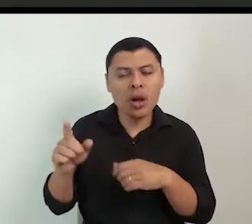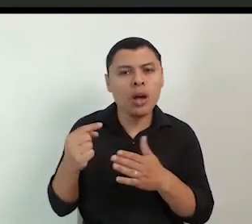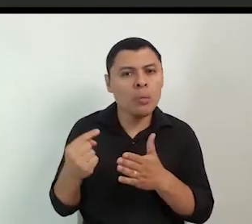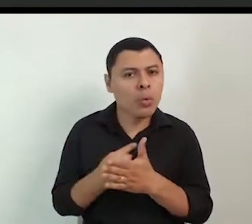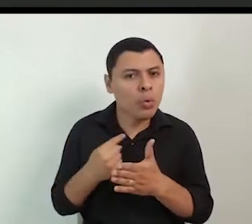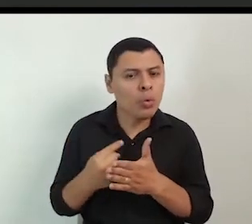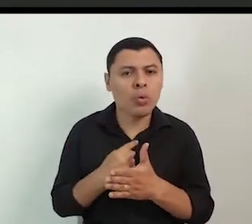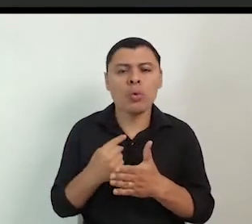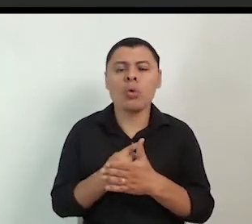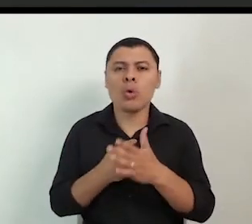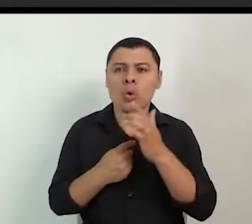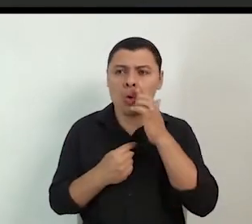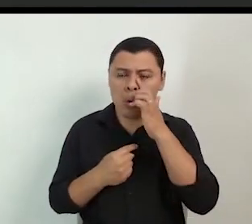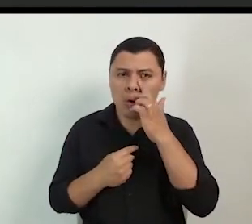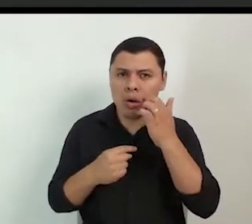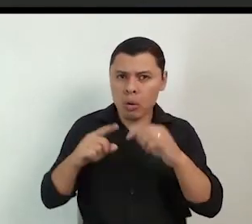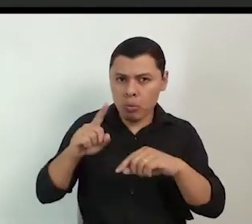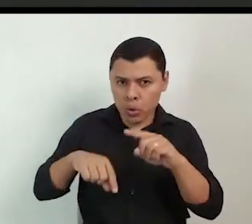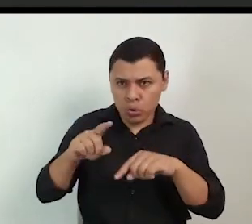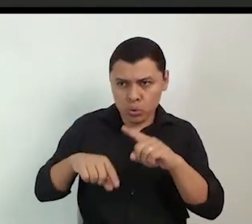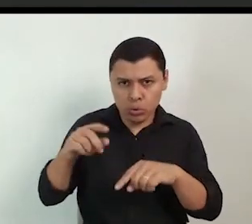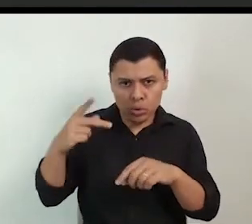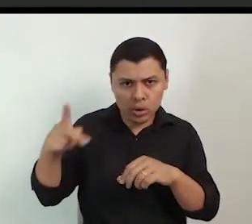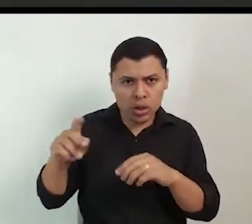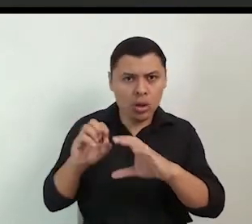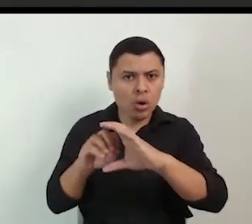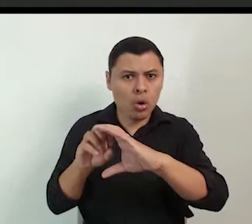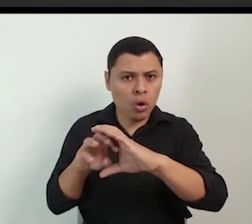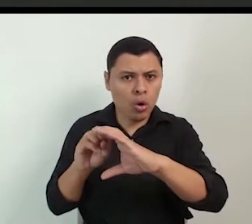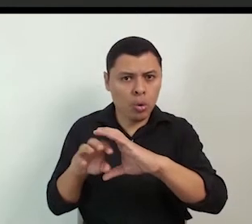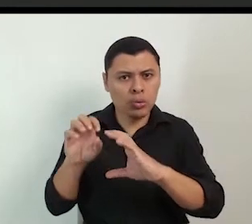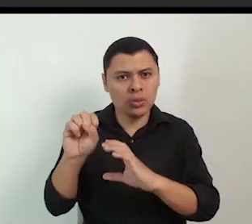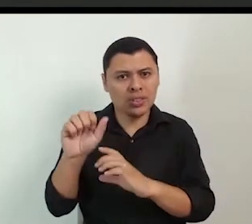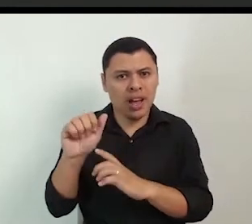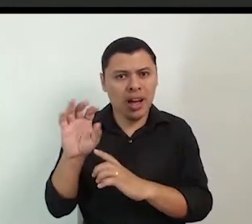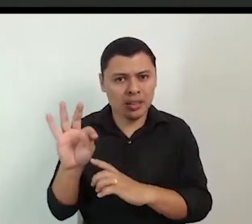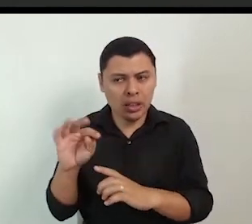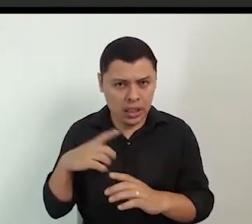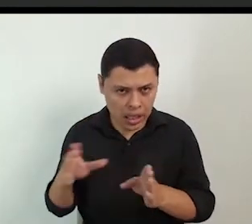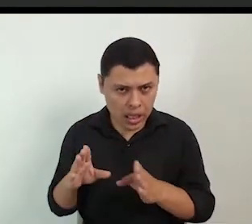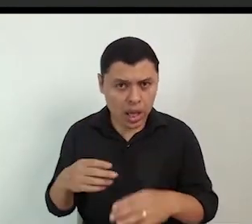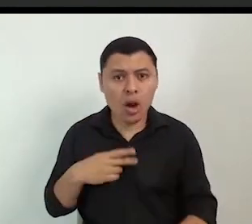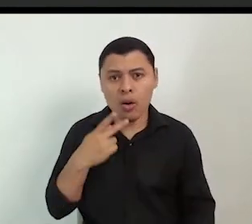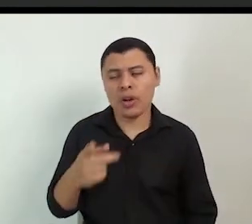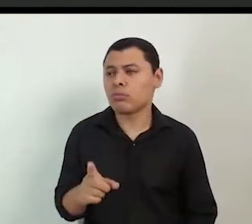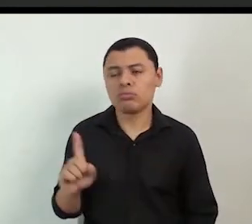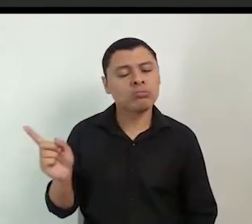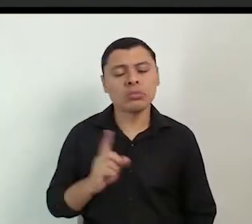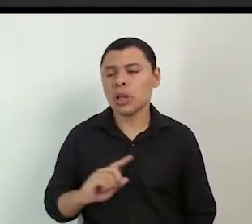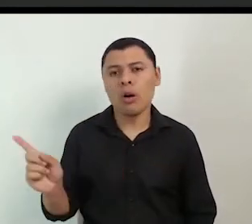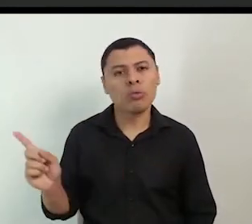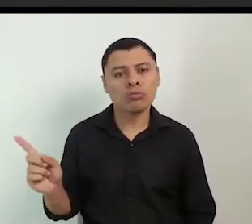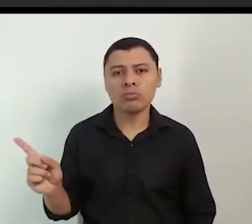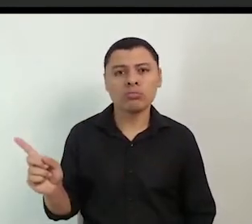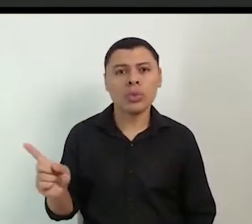perguntou se os produtos deles eram acessíveis. E eu disse que não. E